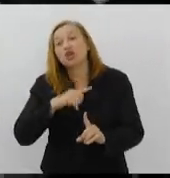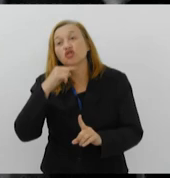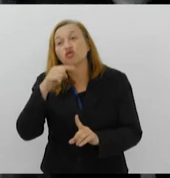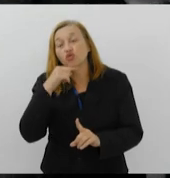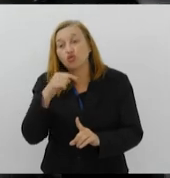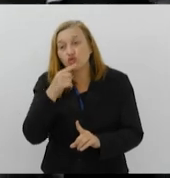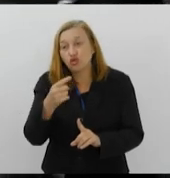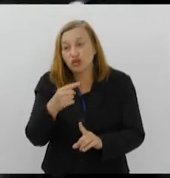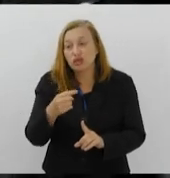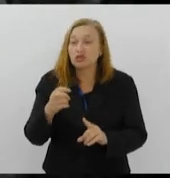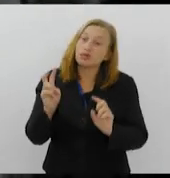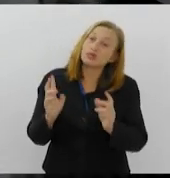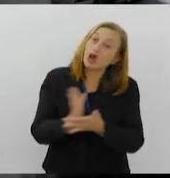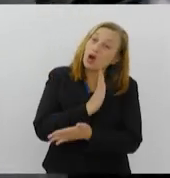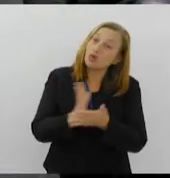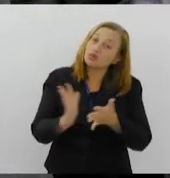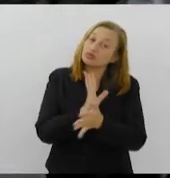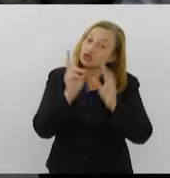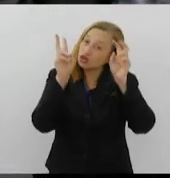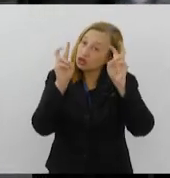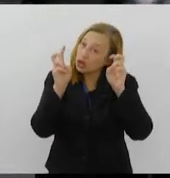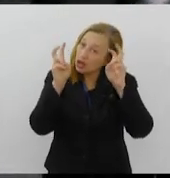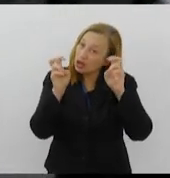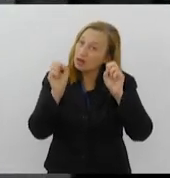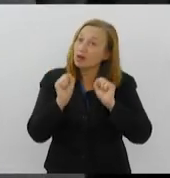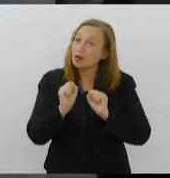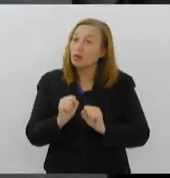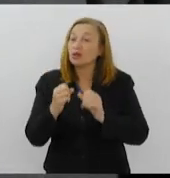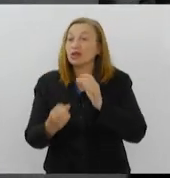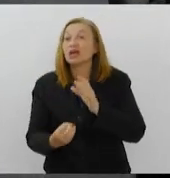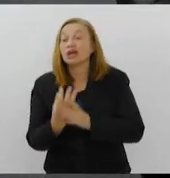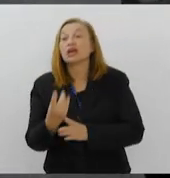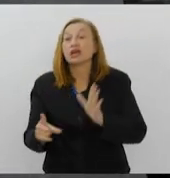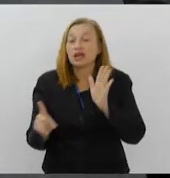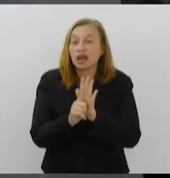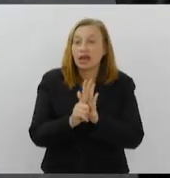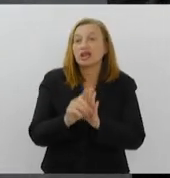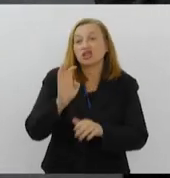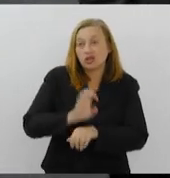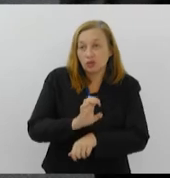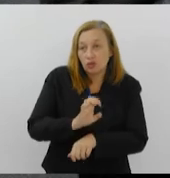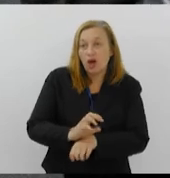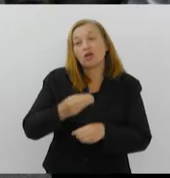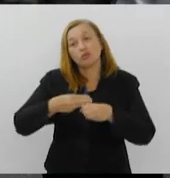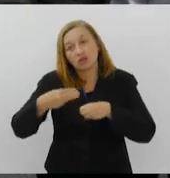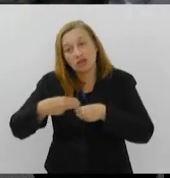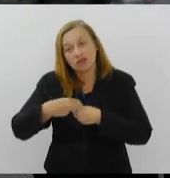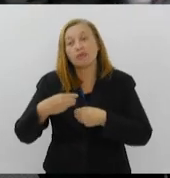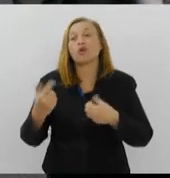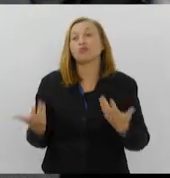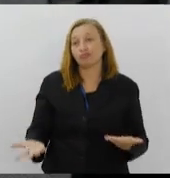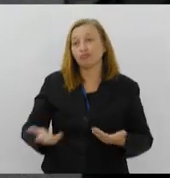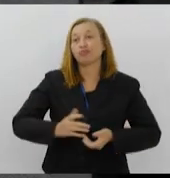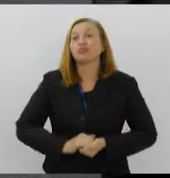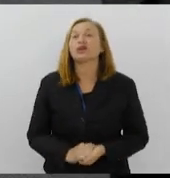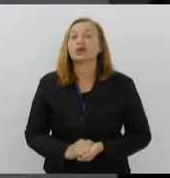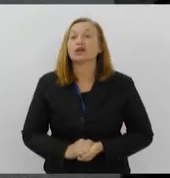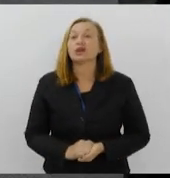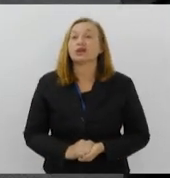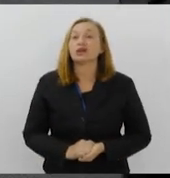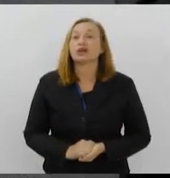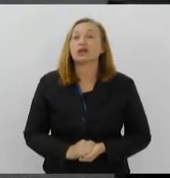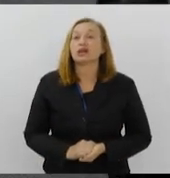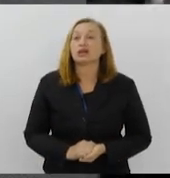se determinados temas devem ter legislação também estadual, também municipal. Isso